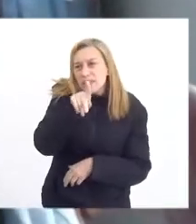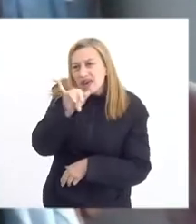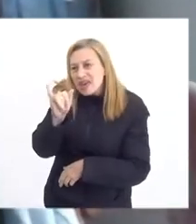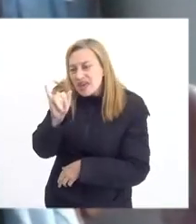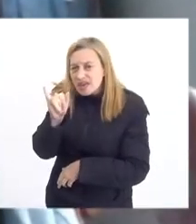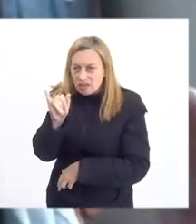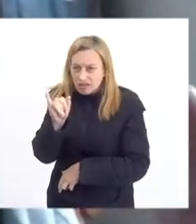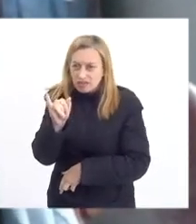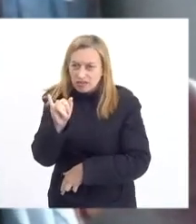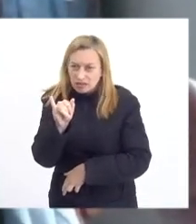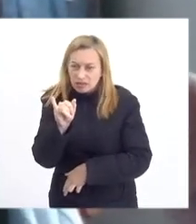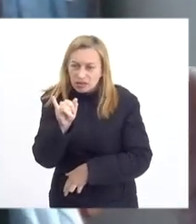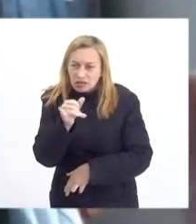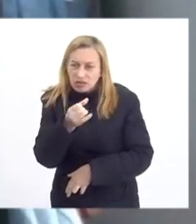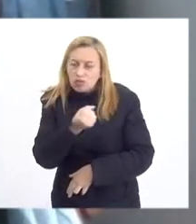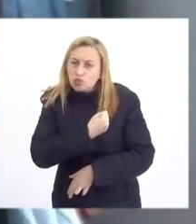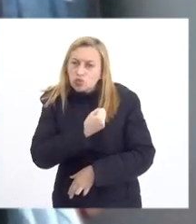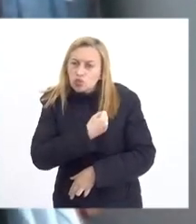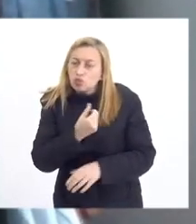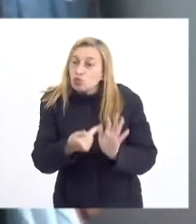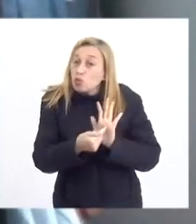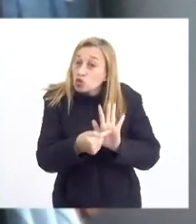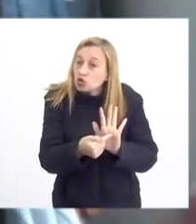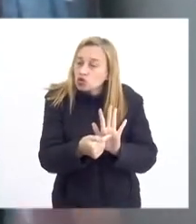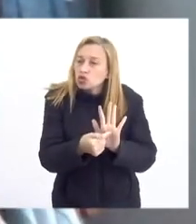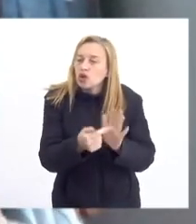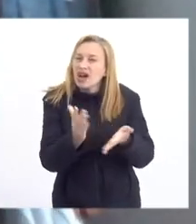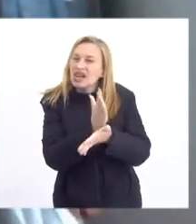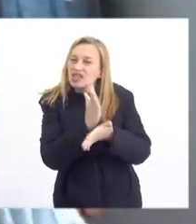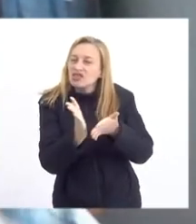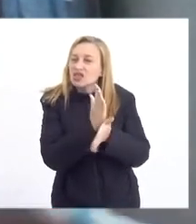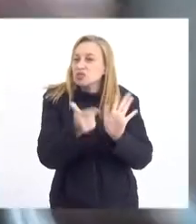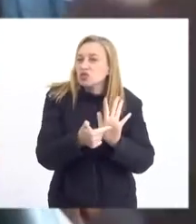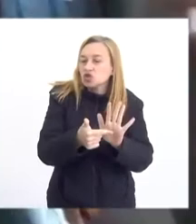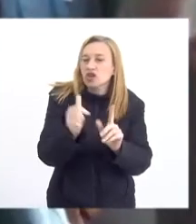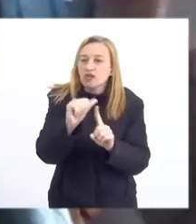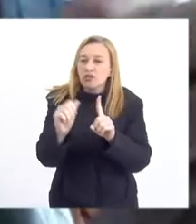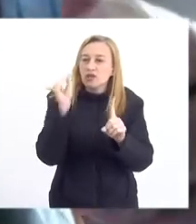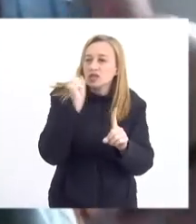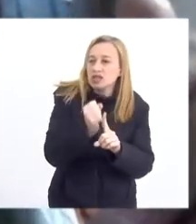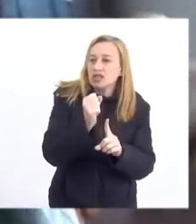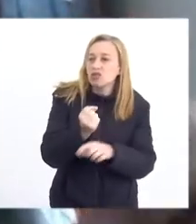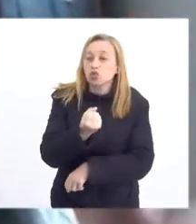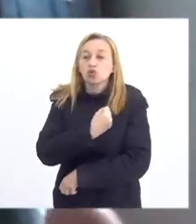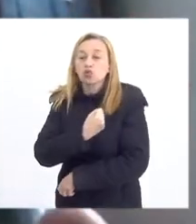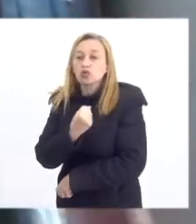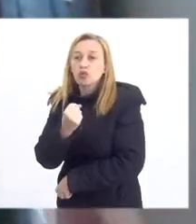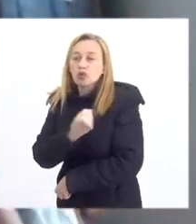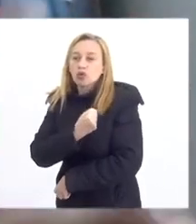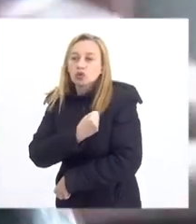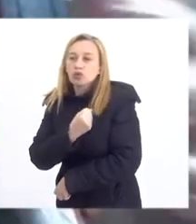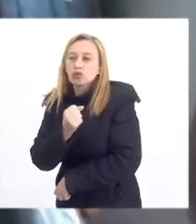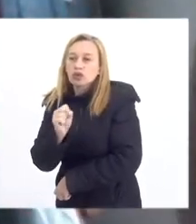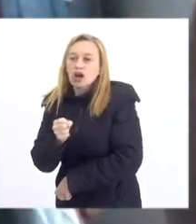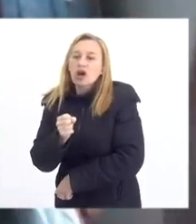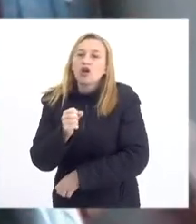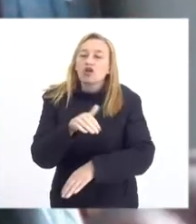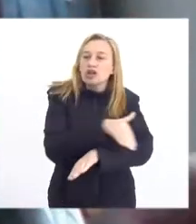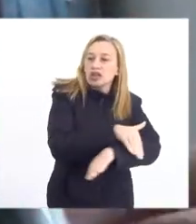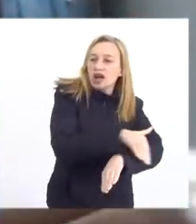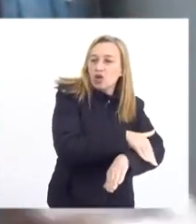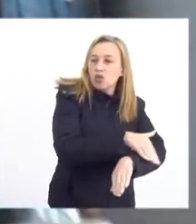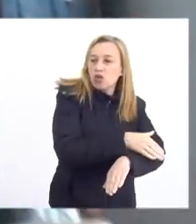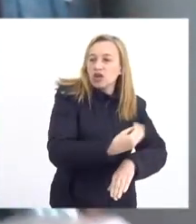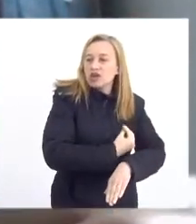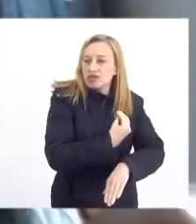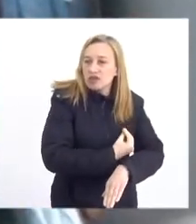cara aos números. Que muitas vezes aparece feminicídio, tantos. População de rua, tantos.